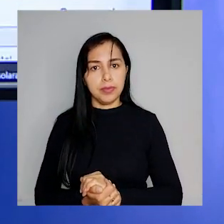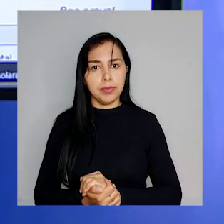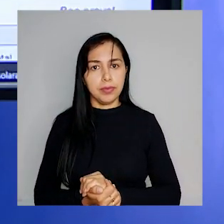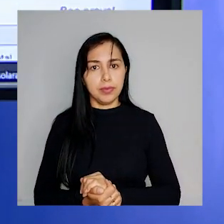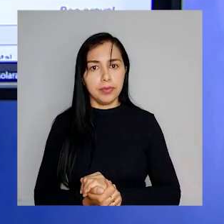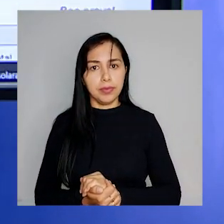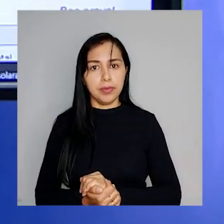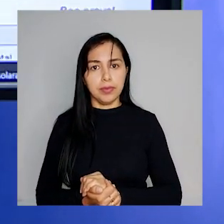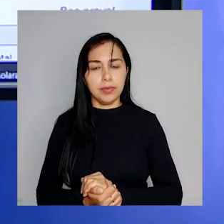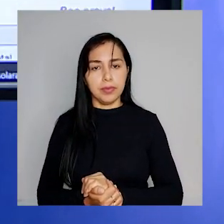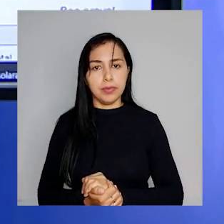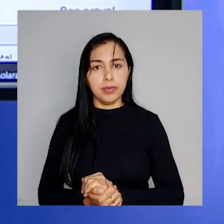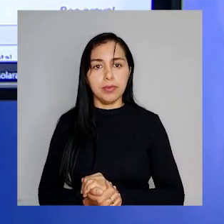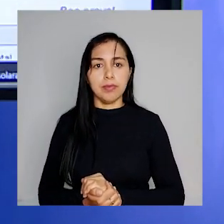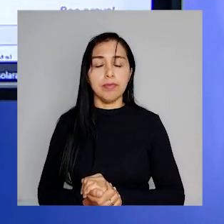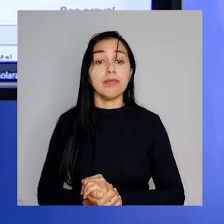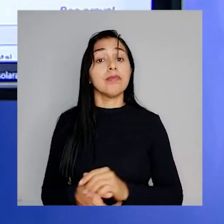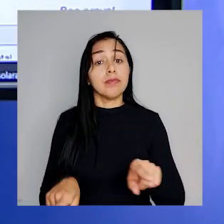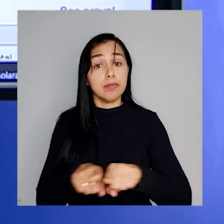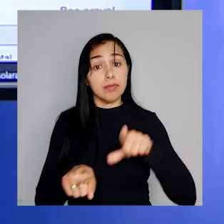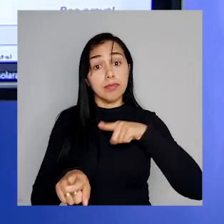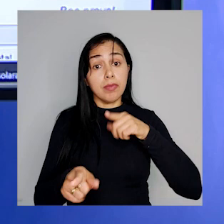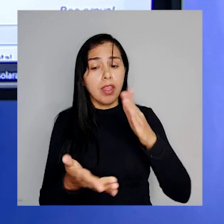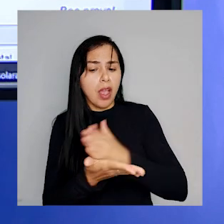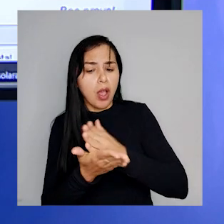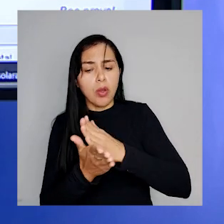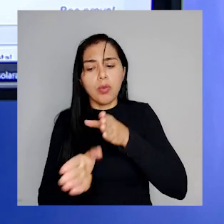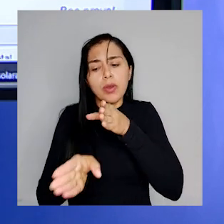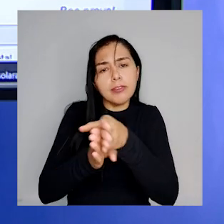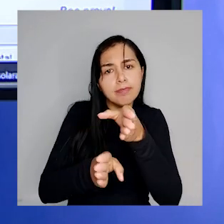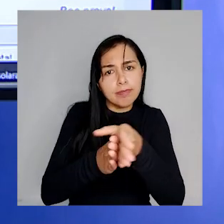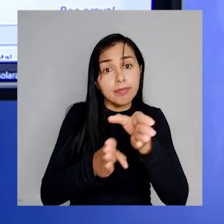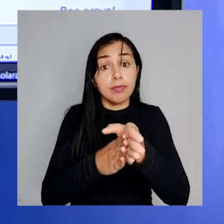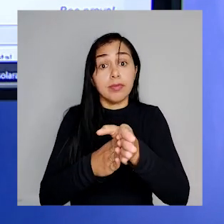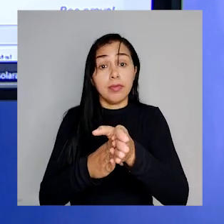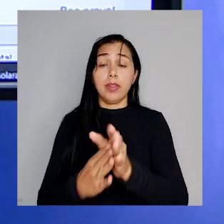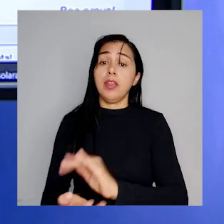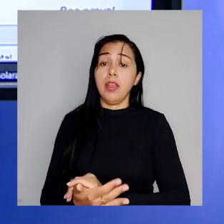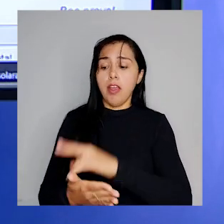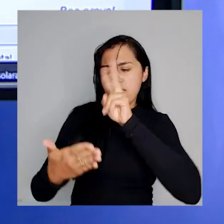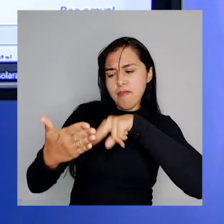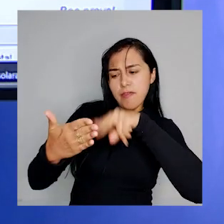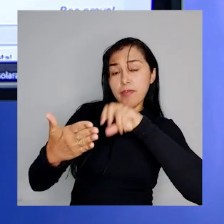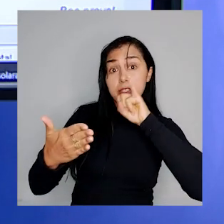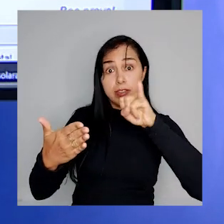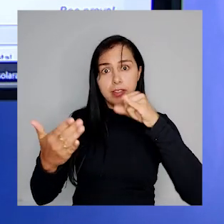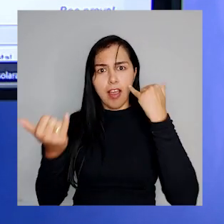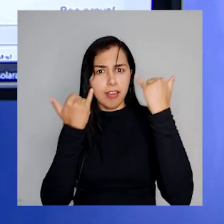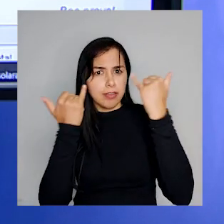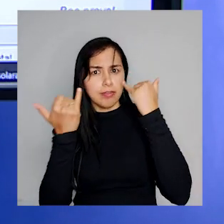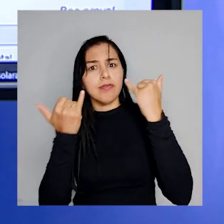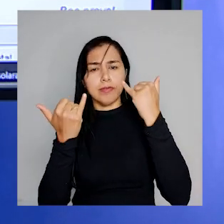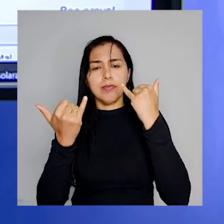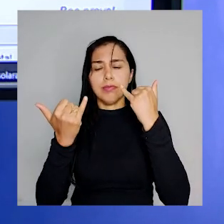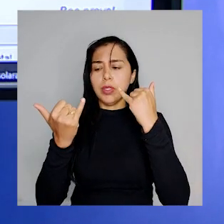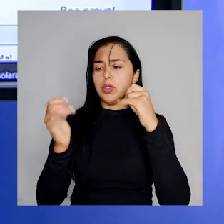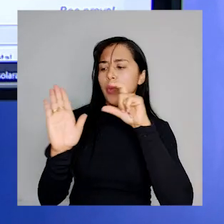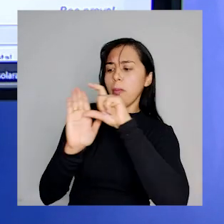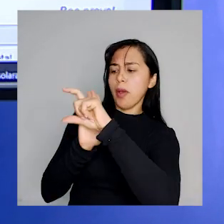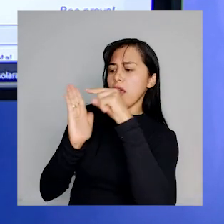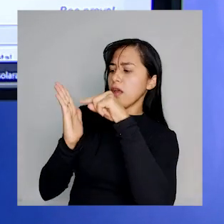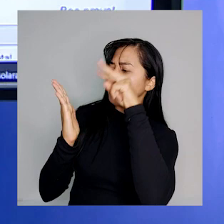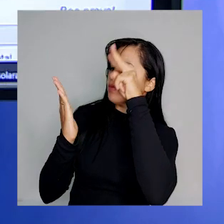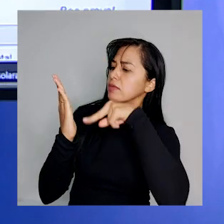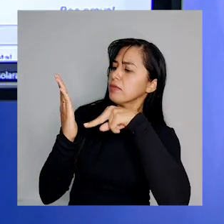E aqui a gente tem algumas instruções, certo? Verifique se os dados da etiqueta dessa prova estão corretos. Caso as informações não estejam